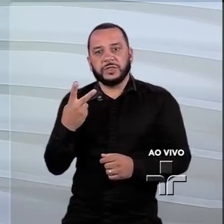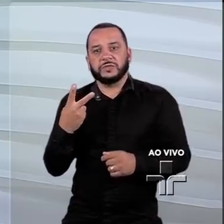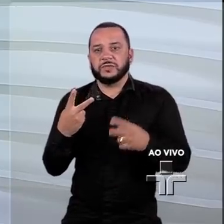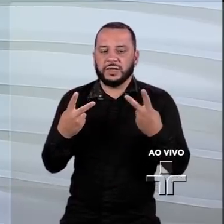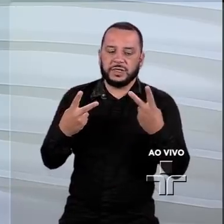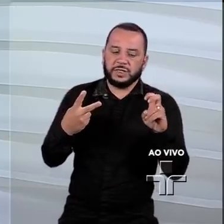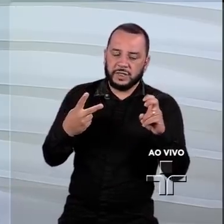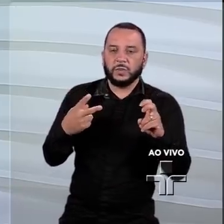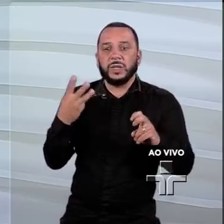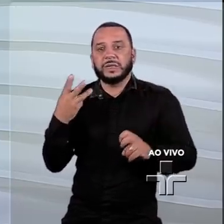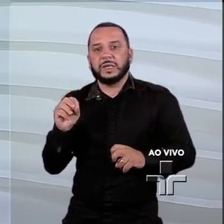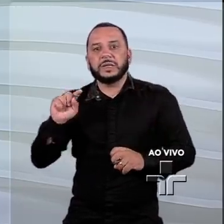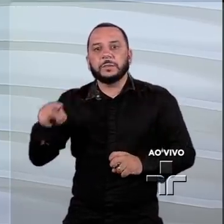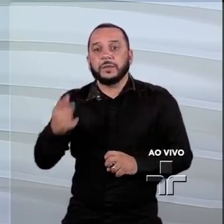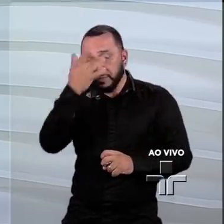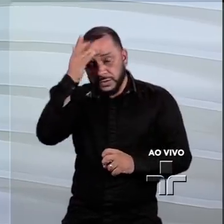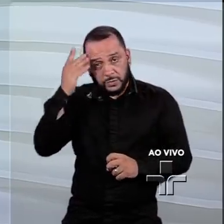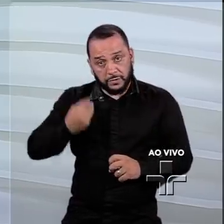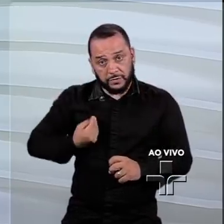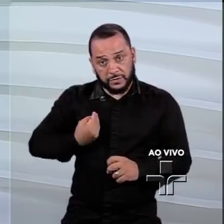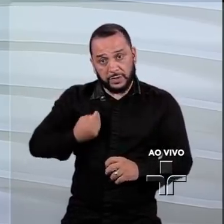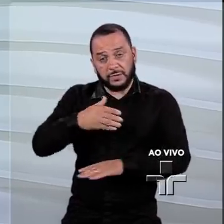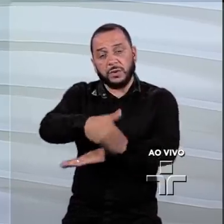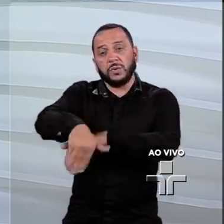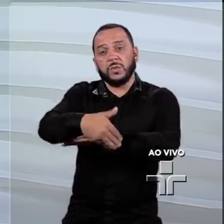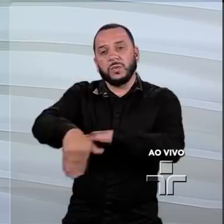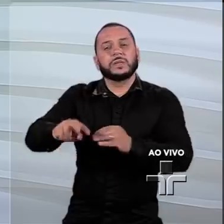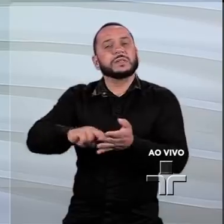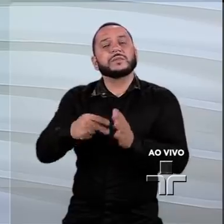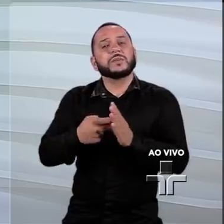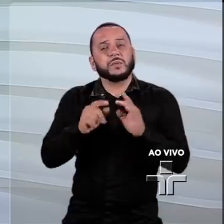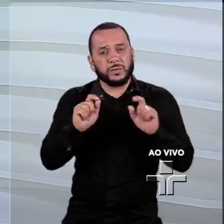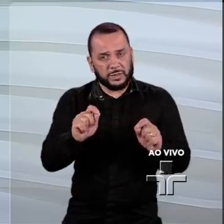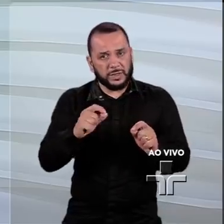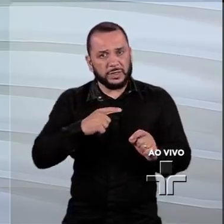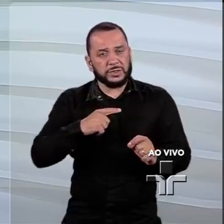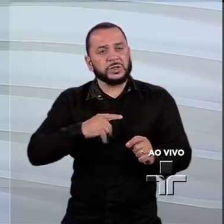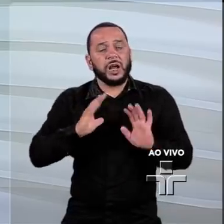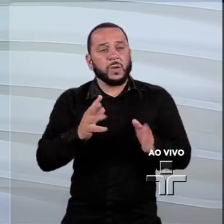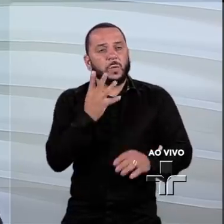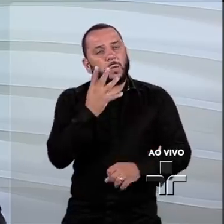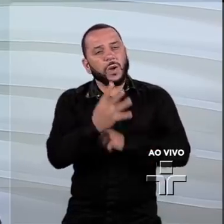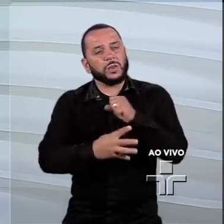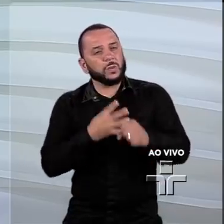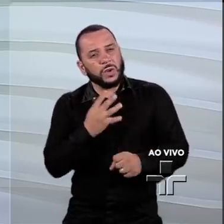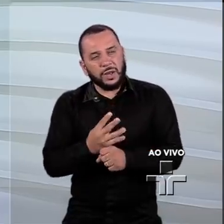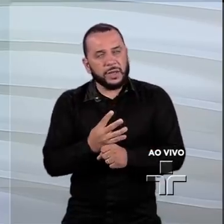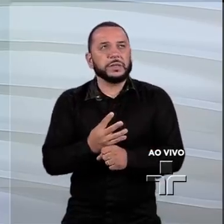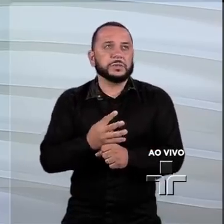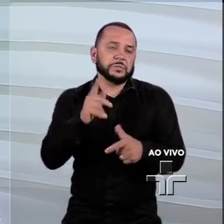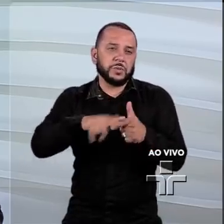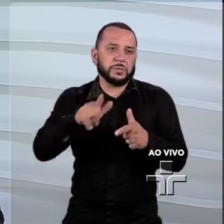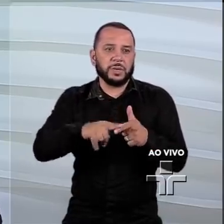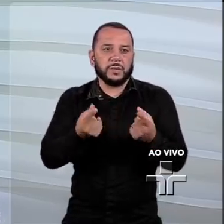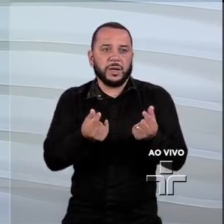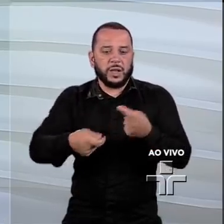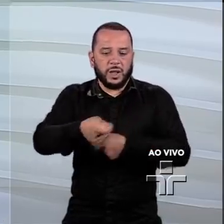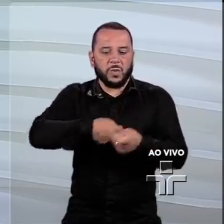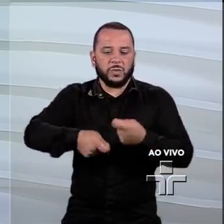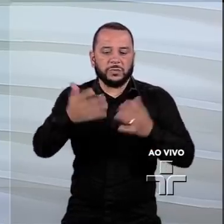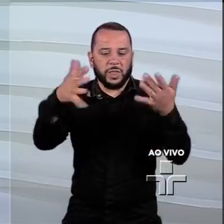pessoas em situação de rua. É o preço, na verdade, da exclusão de 4, 5 anos de recessão econômica que a gente